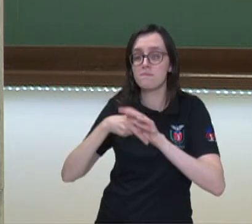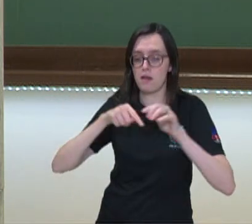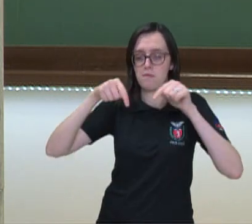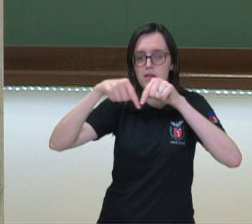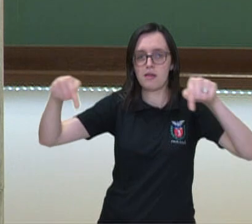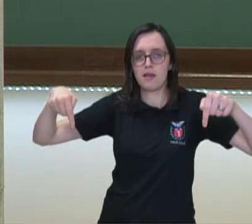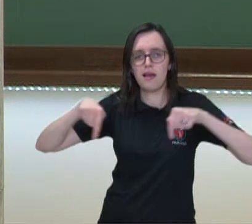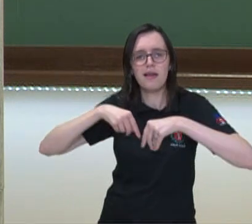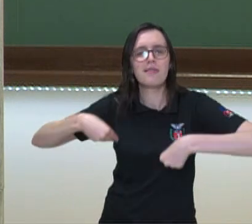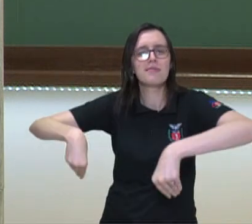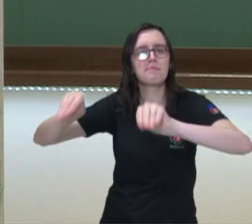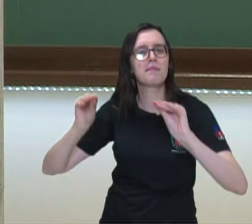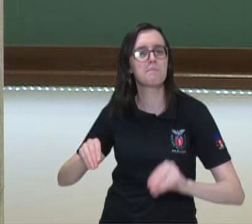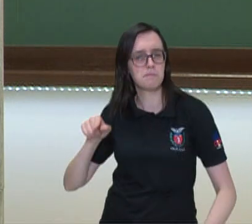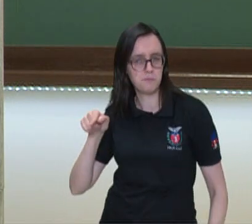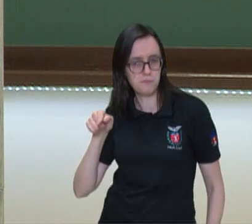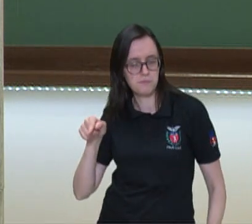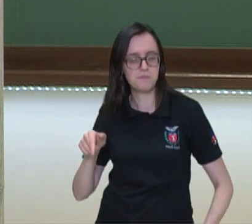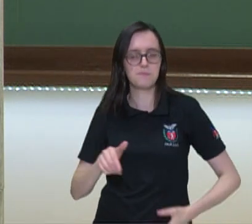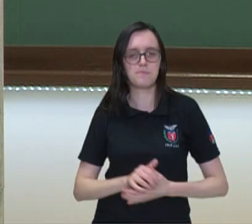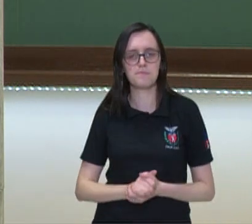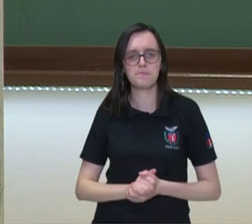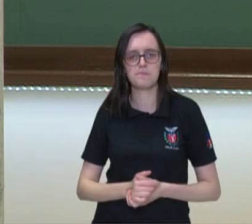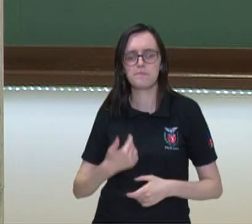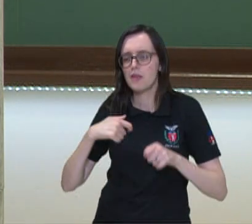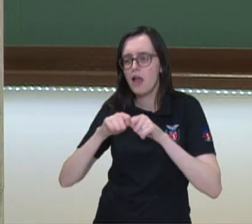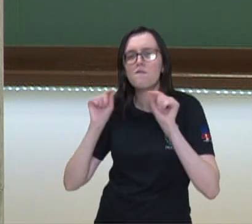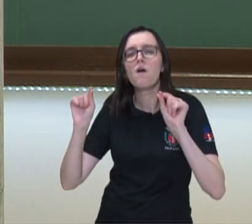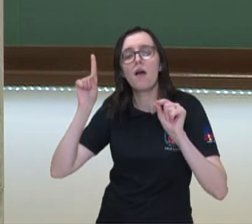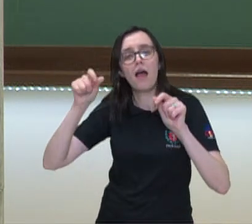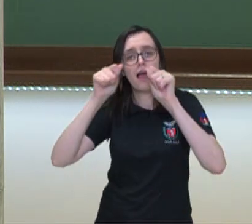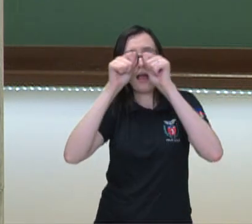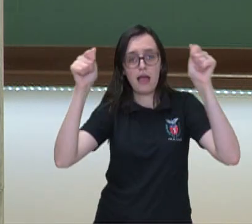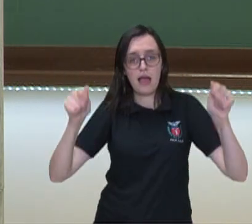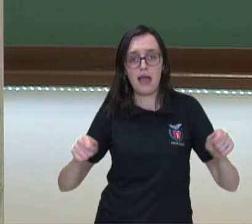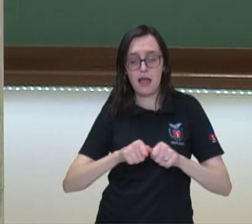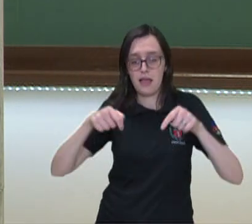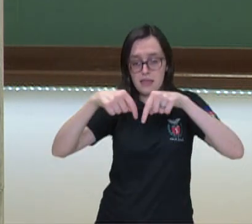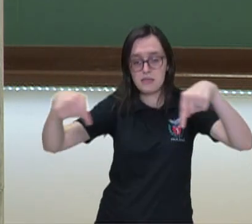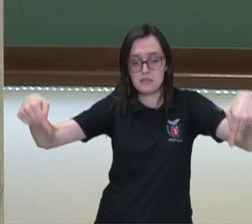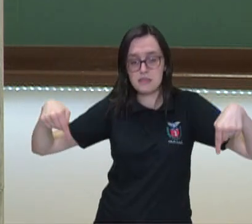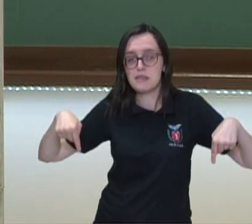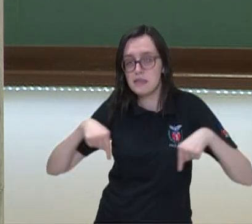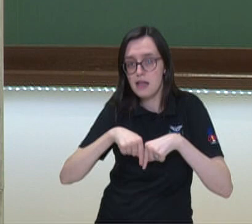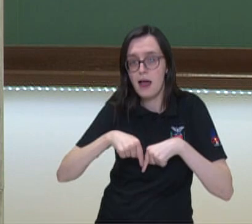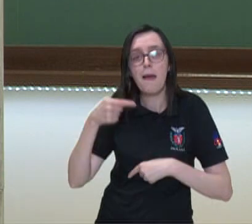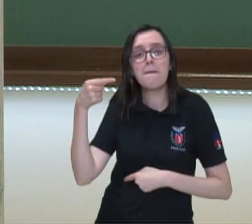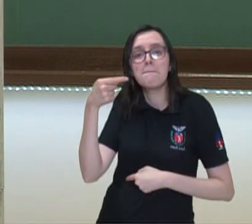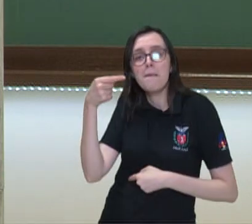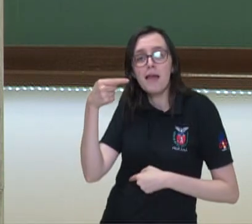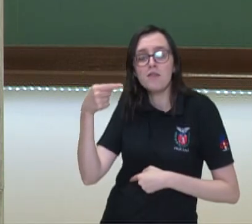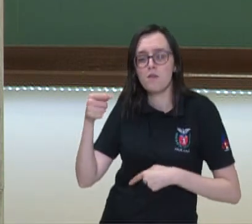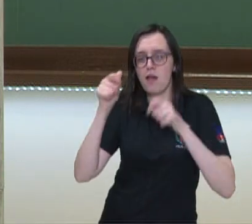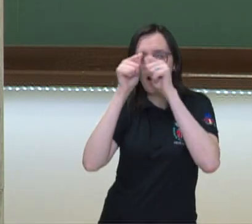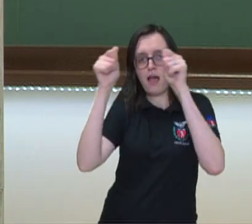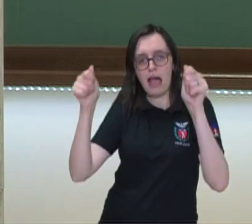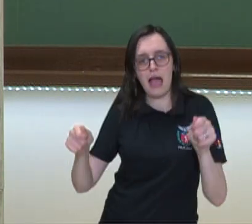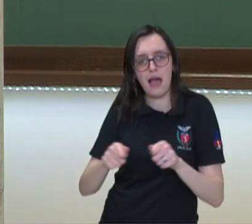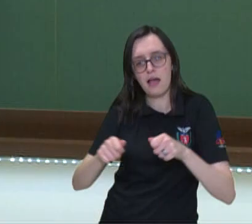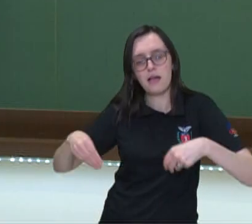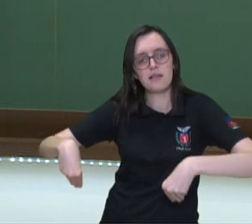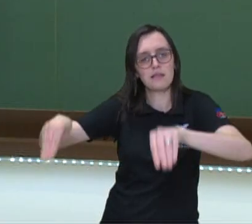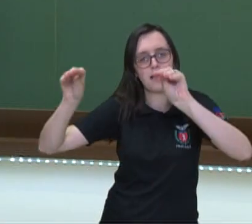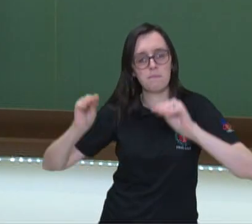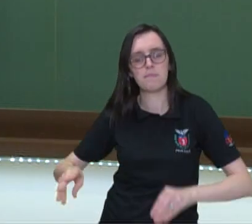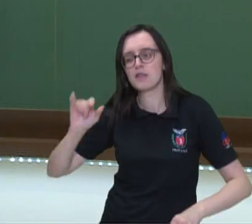quadrado. Tá? Então, o que eu estou fazendo? A área da sala menos a área do tapete. Ou seja, o que me sobra se eu